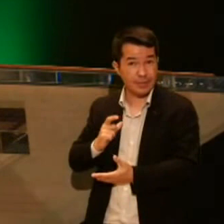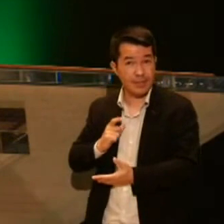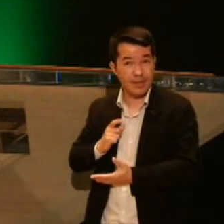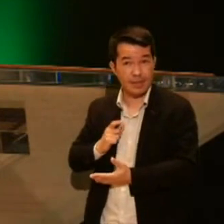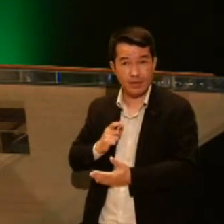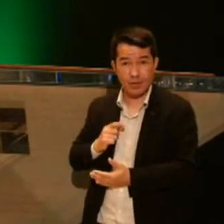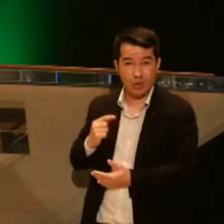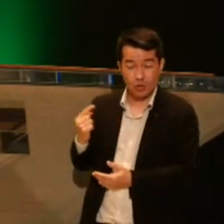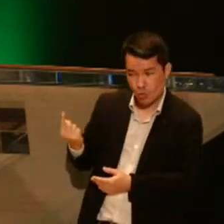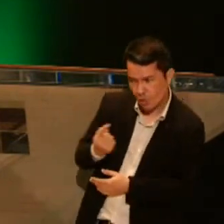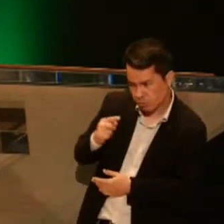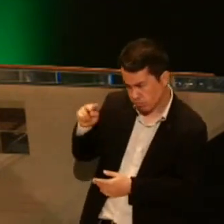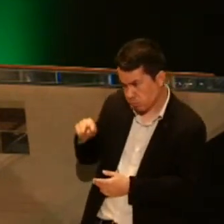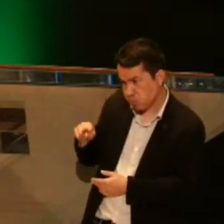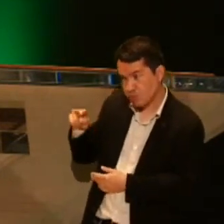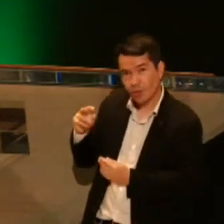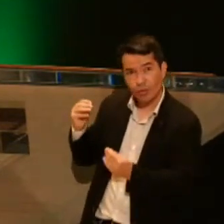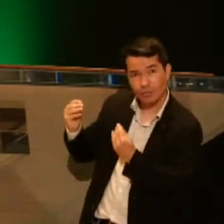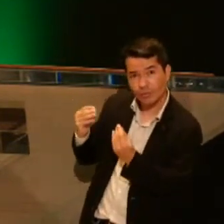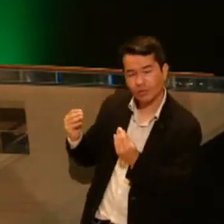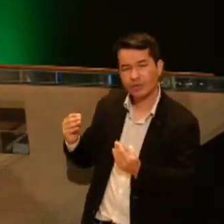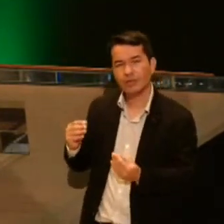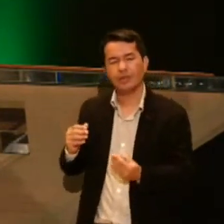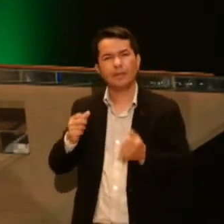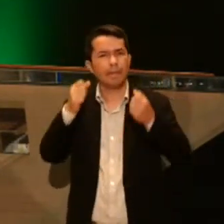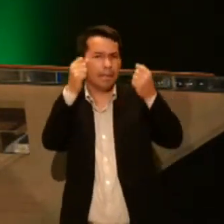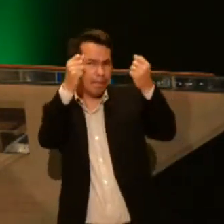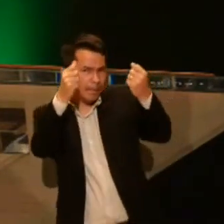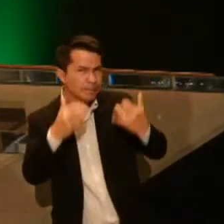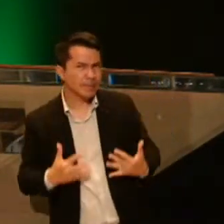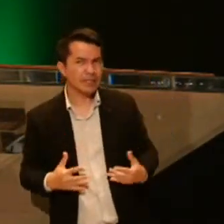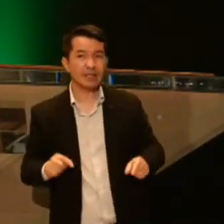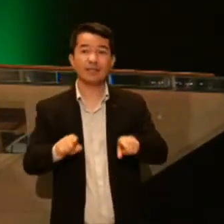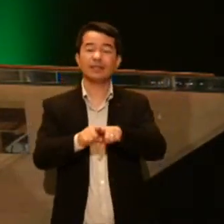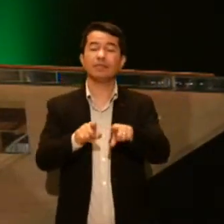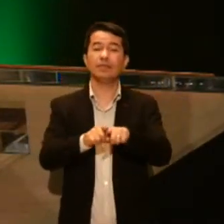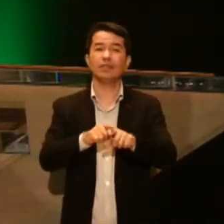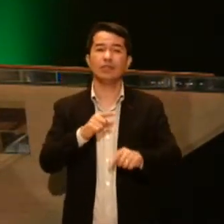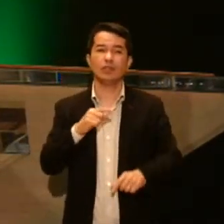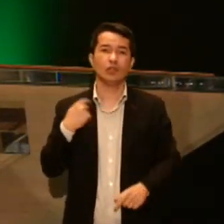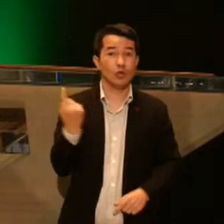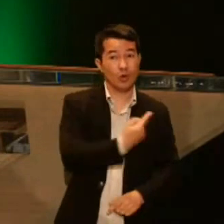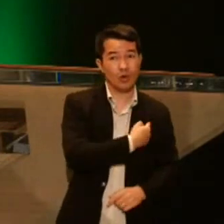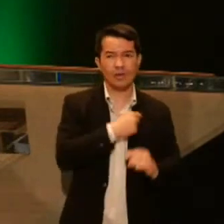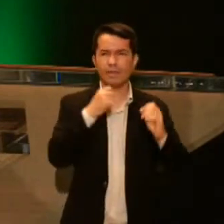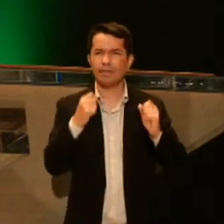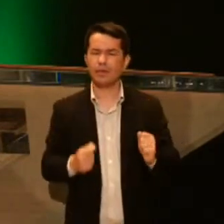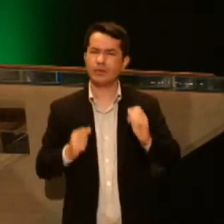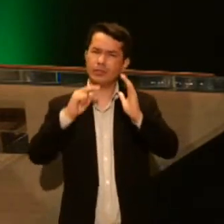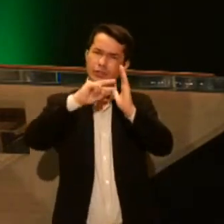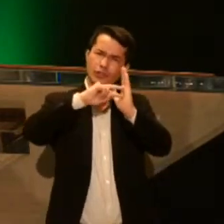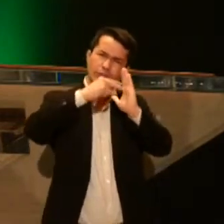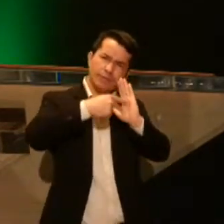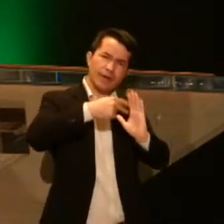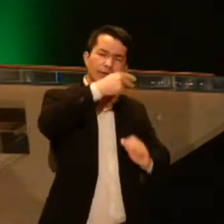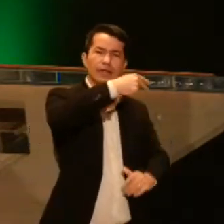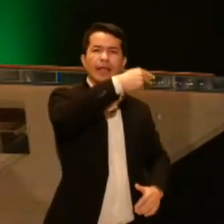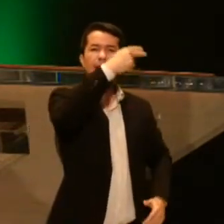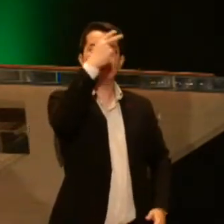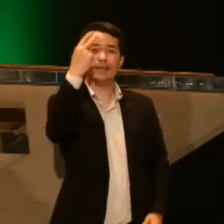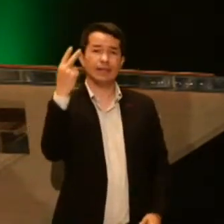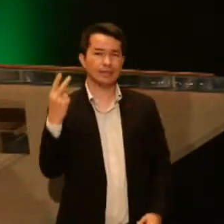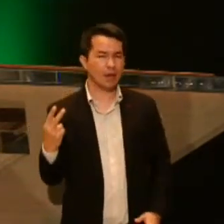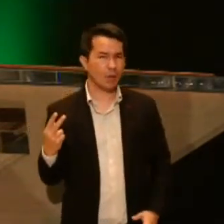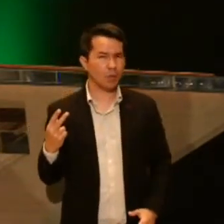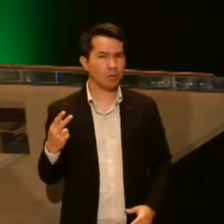nos mostra. E eu acho que eles podem nos ajudar a viver o significado do Natal do Natal,